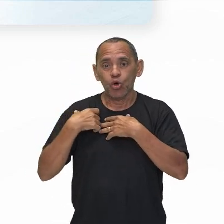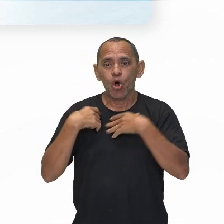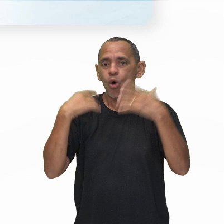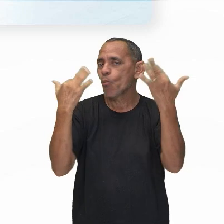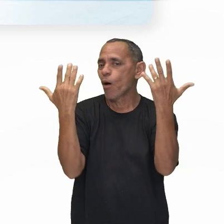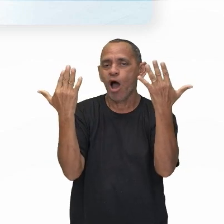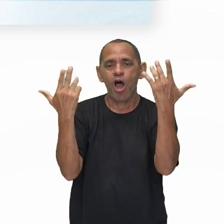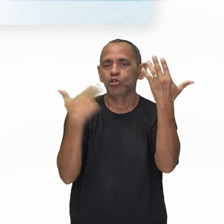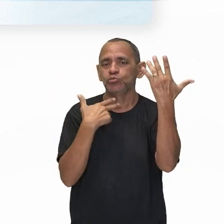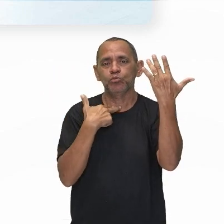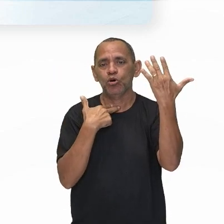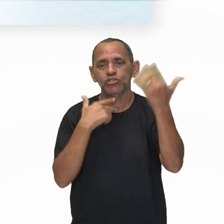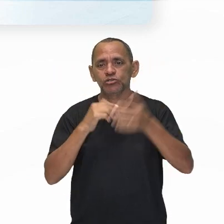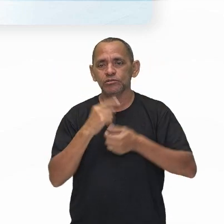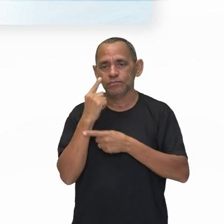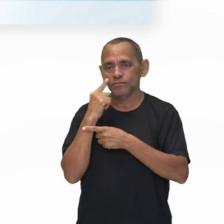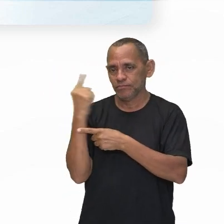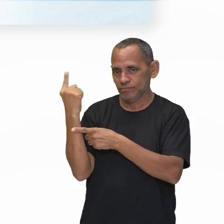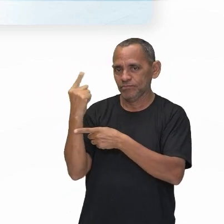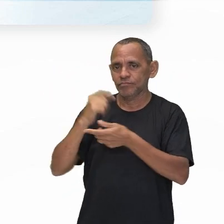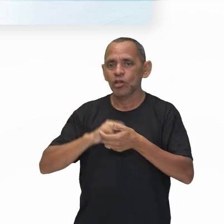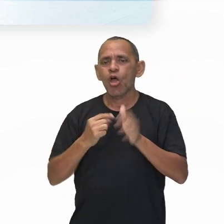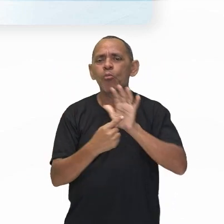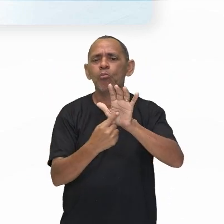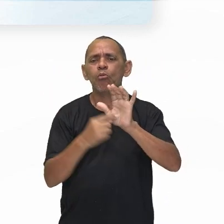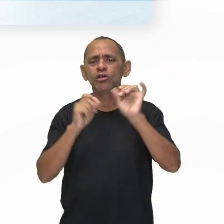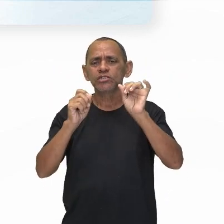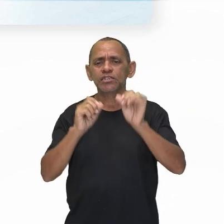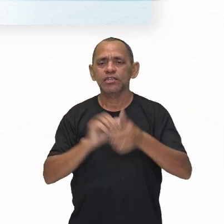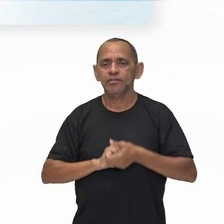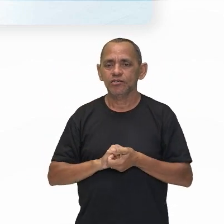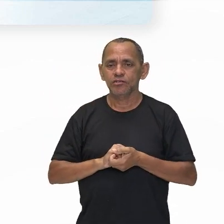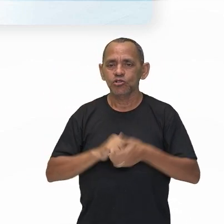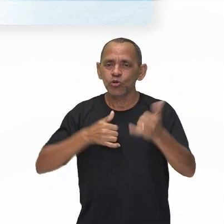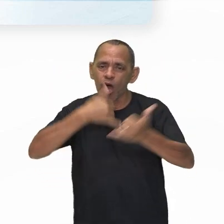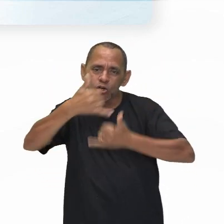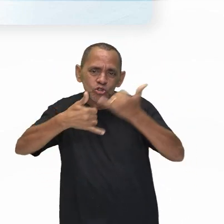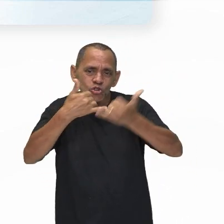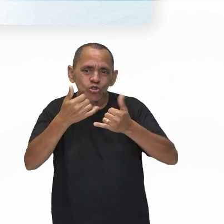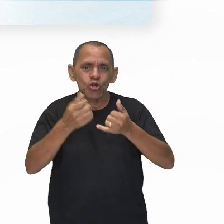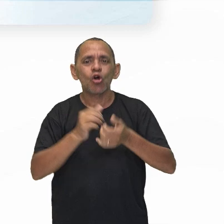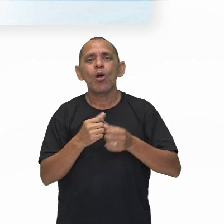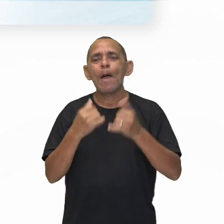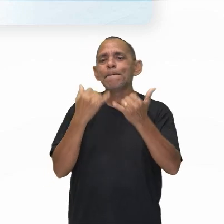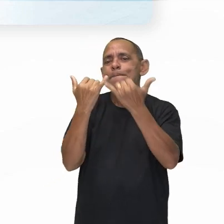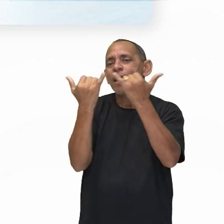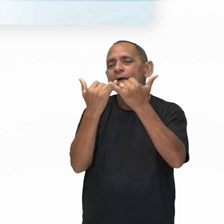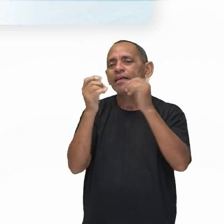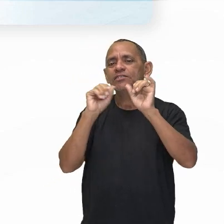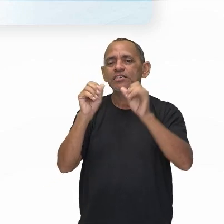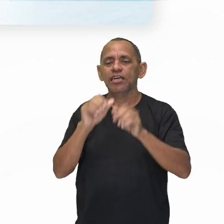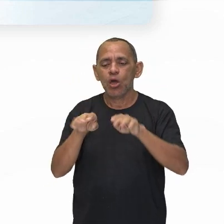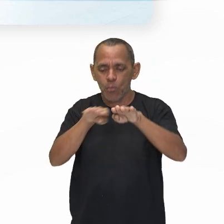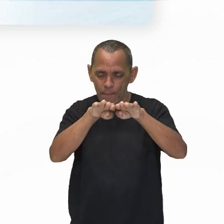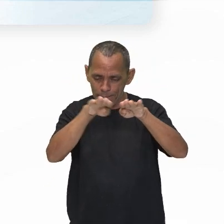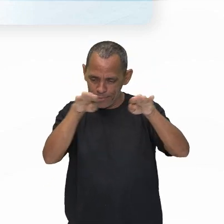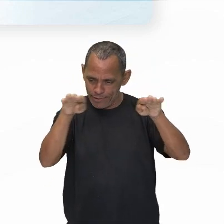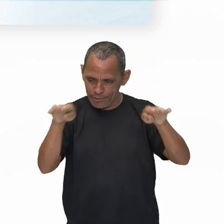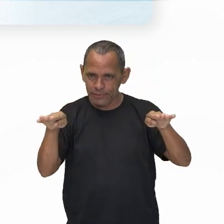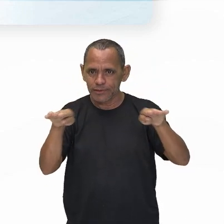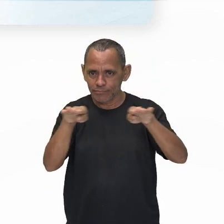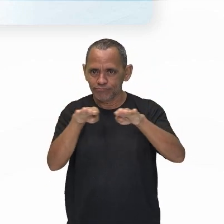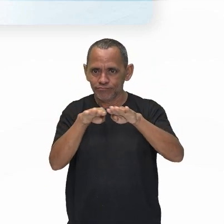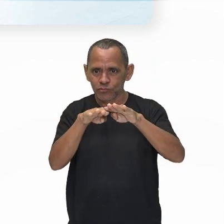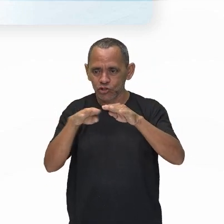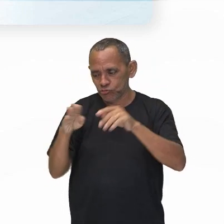aí que eu trouxe para vocês mostra como é feito esse tecbol. Parece a mesa de